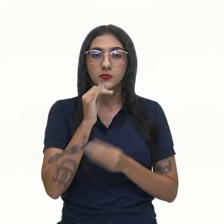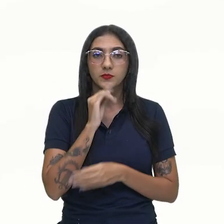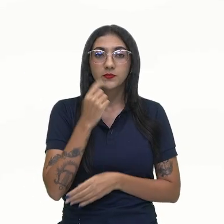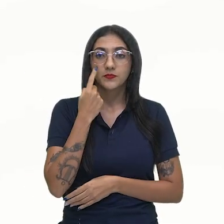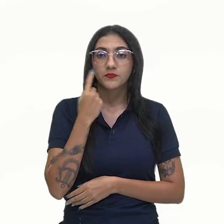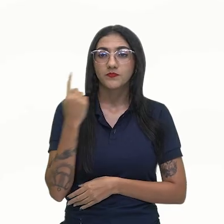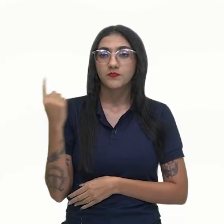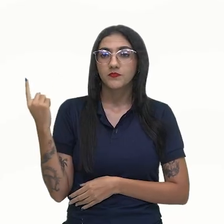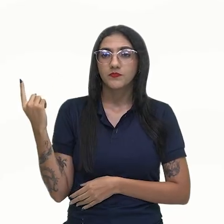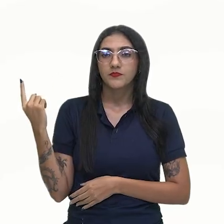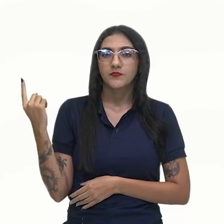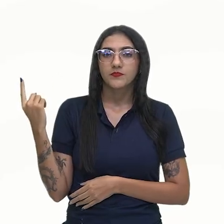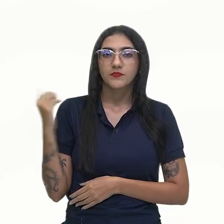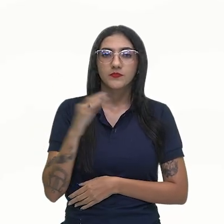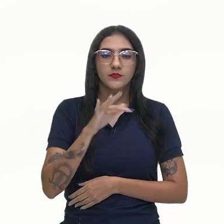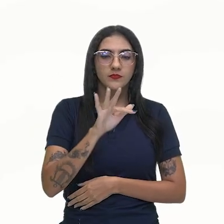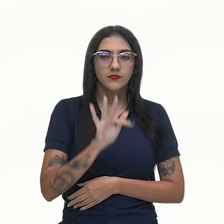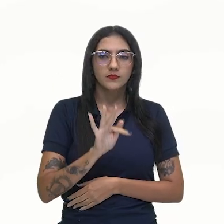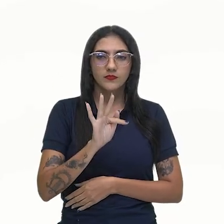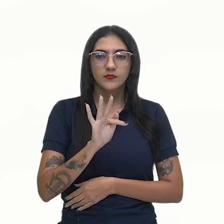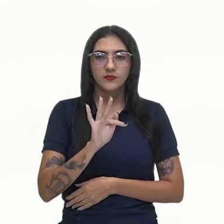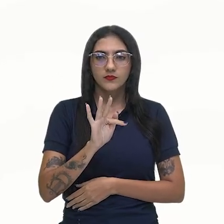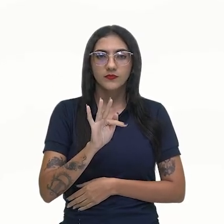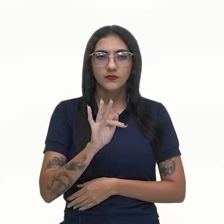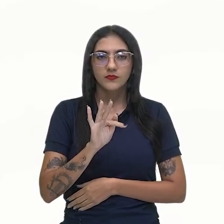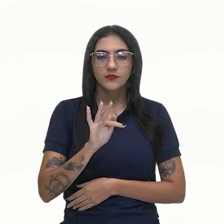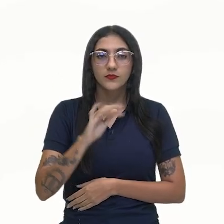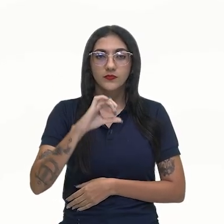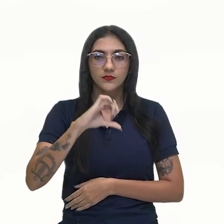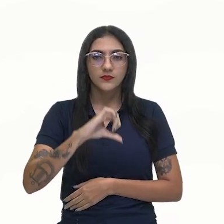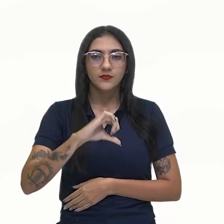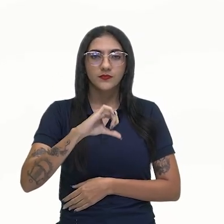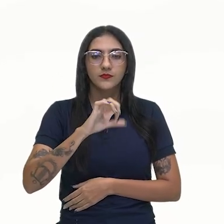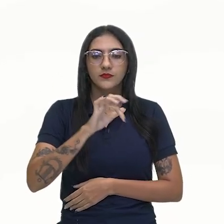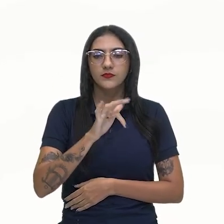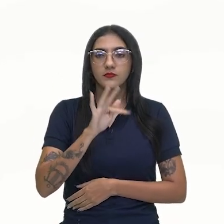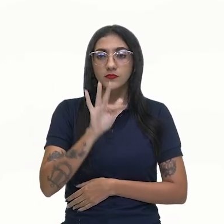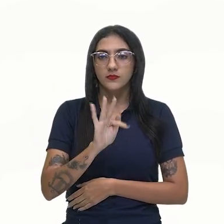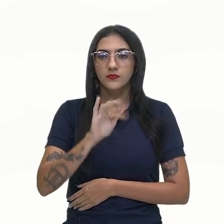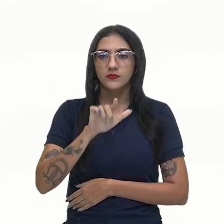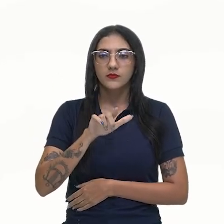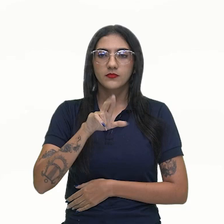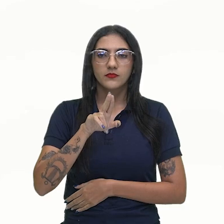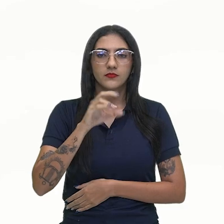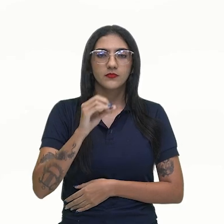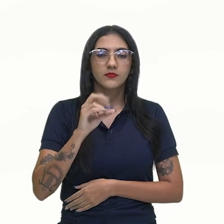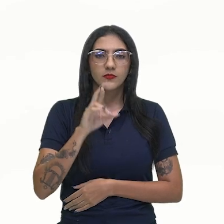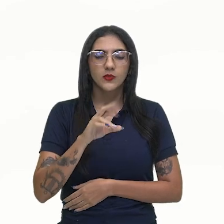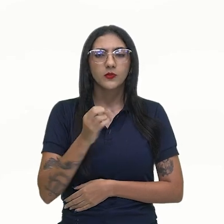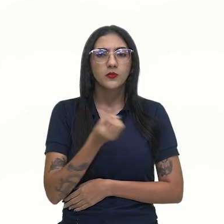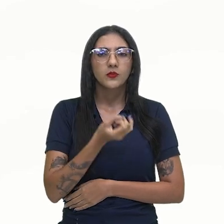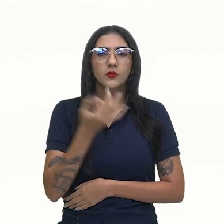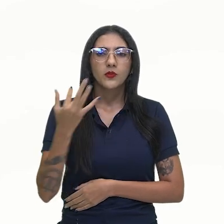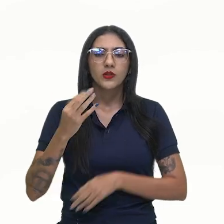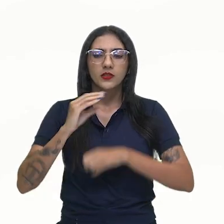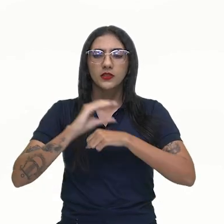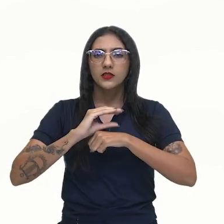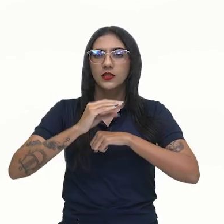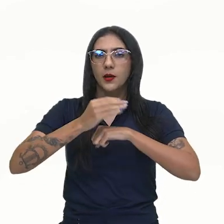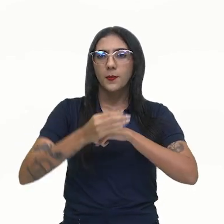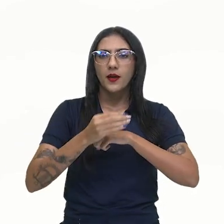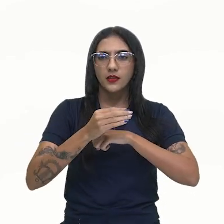O flúor. Está aqui, ó, o flúor, o número atômico dele é 9. Então, ele tem quantas camadas eletrônicas? Fazendo a